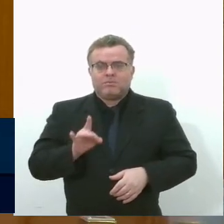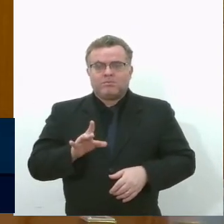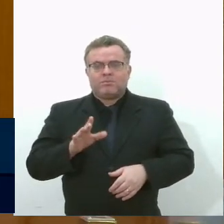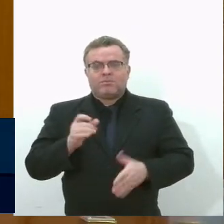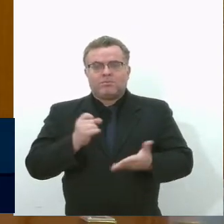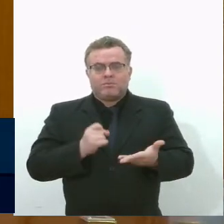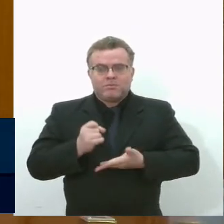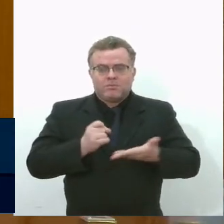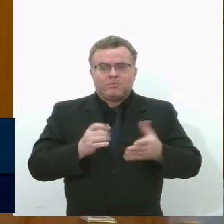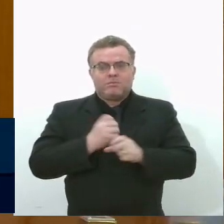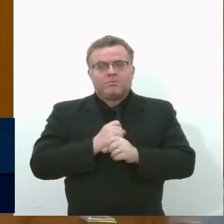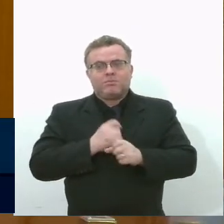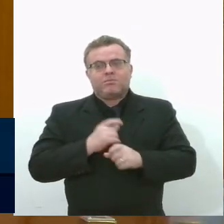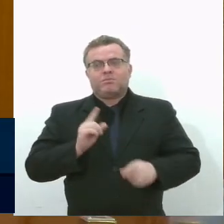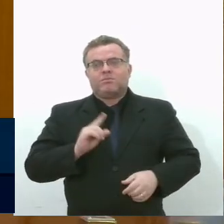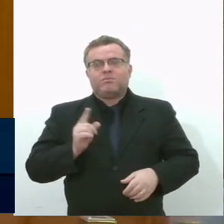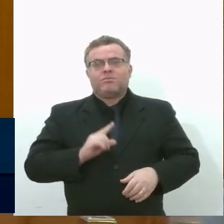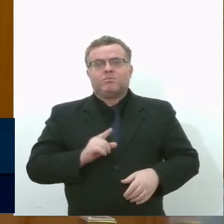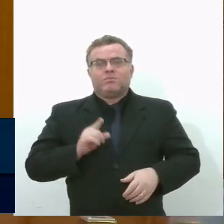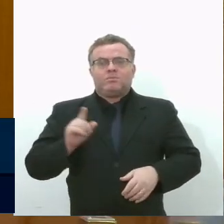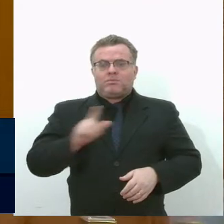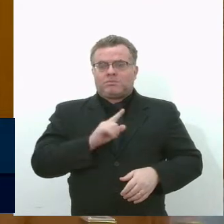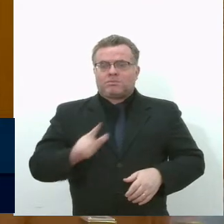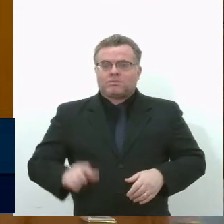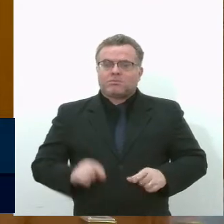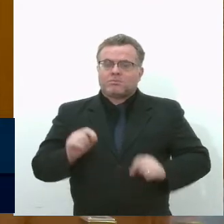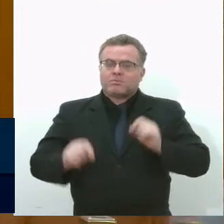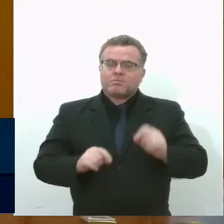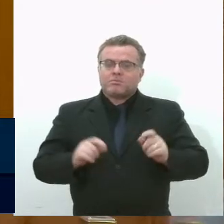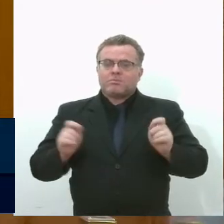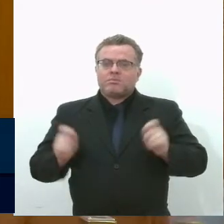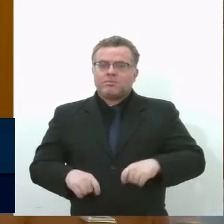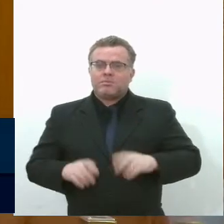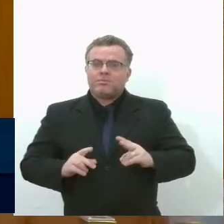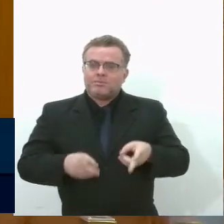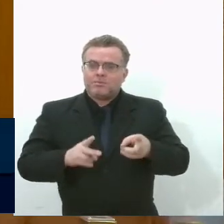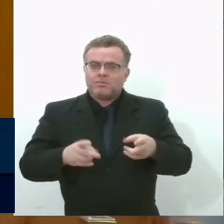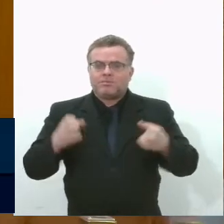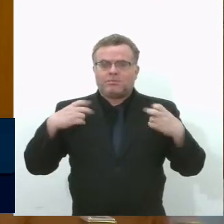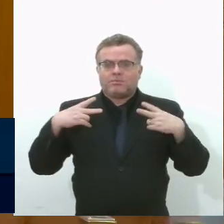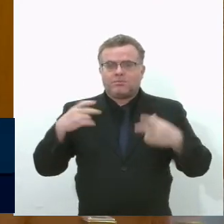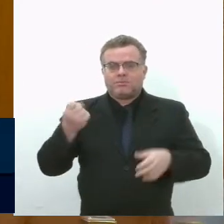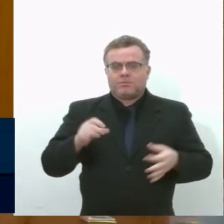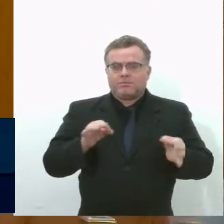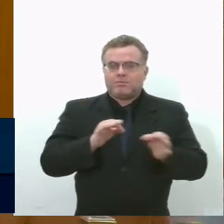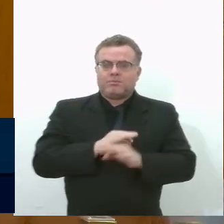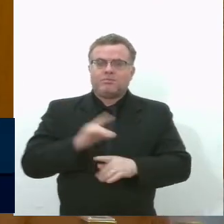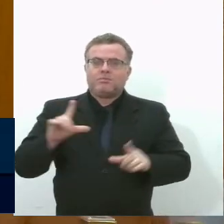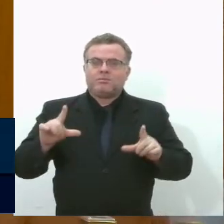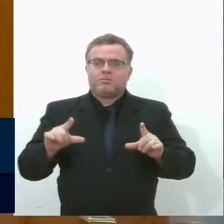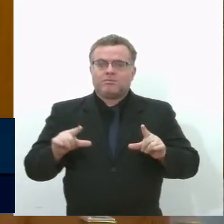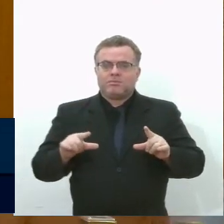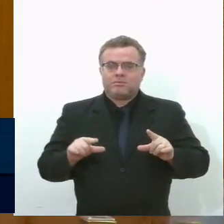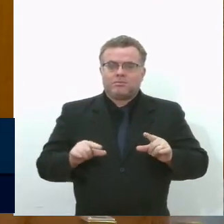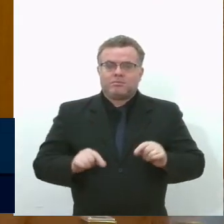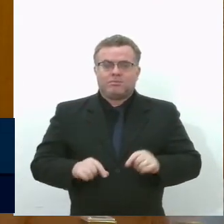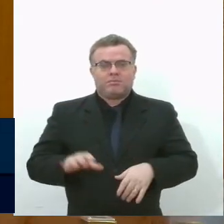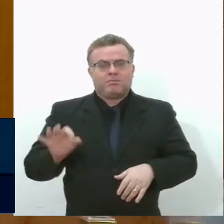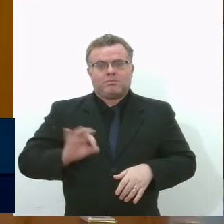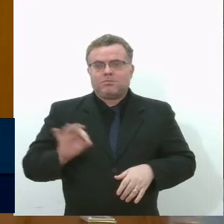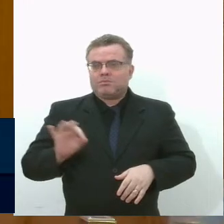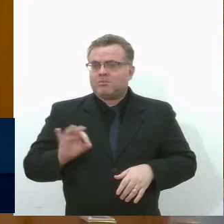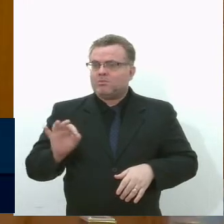Sergipe, o governo tentou dar um drible nos motoristas sergipanos, dizendo que reduziu já a sua parte. A alíquota no